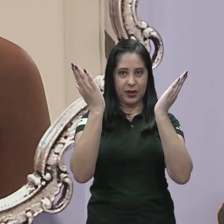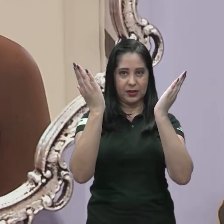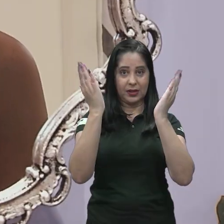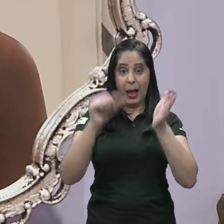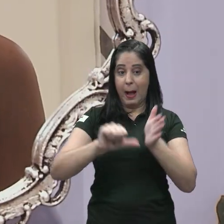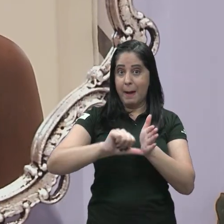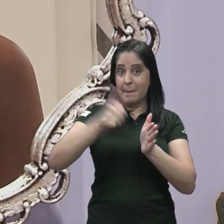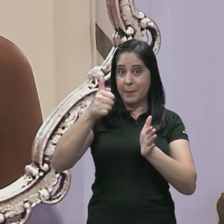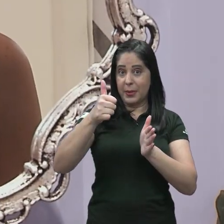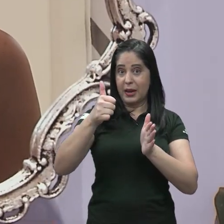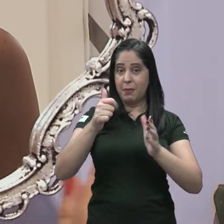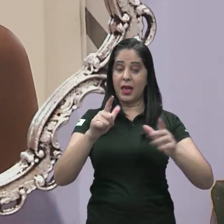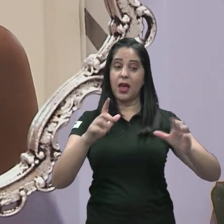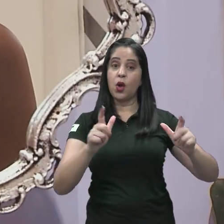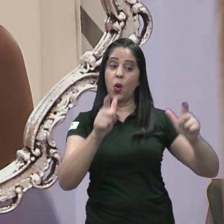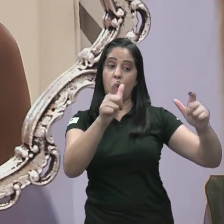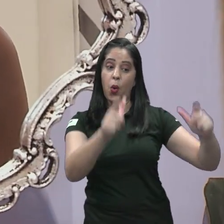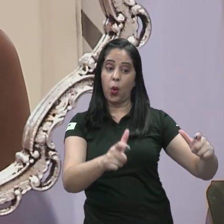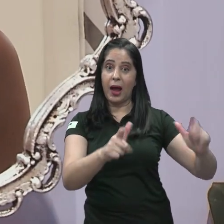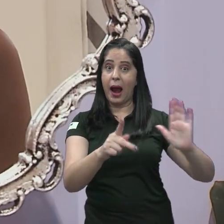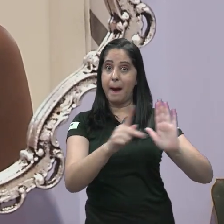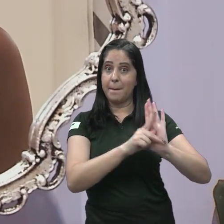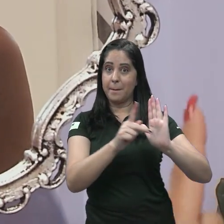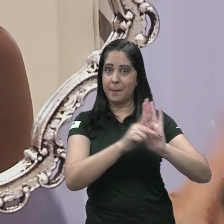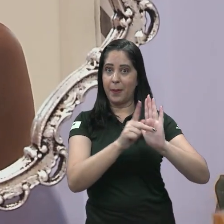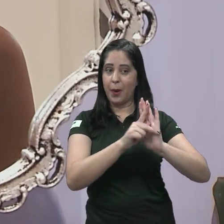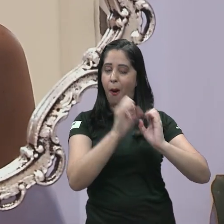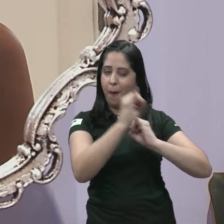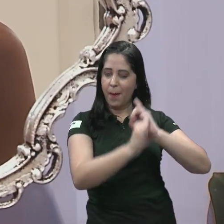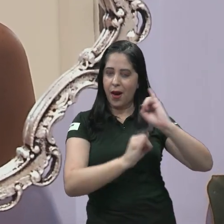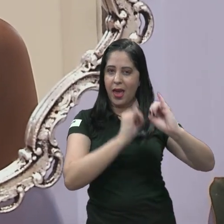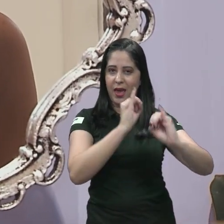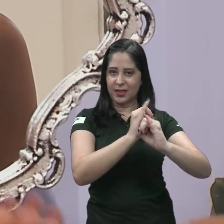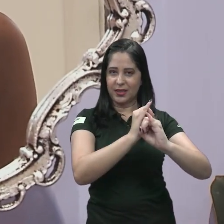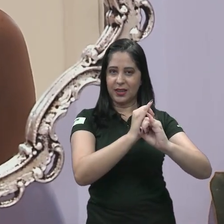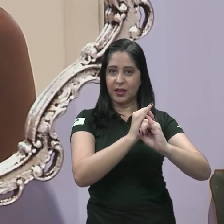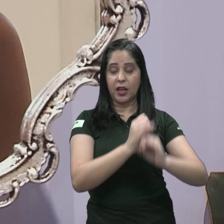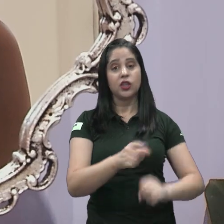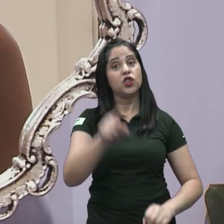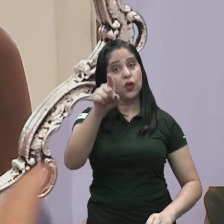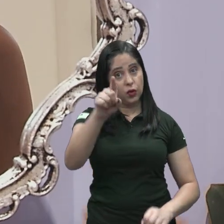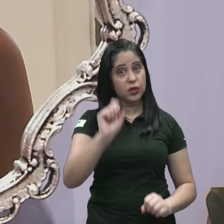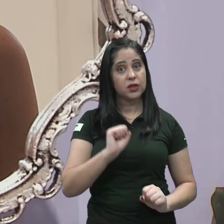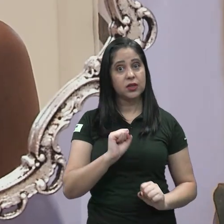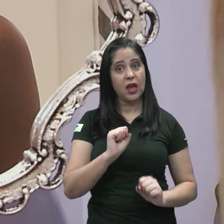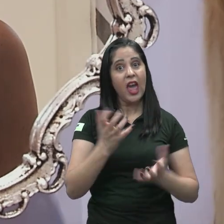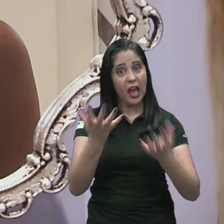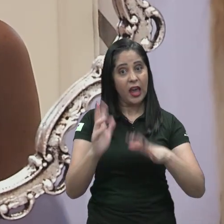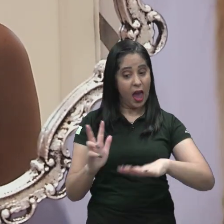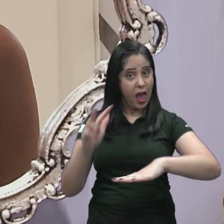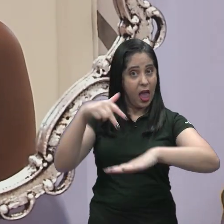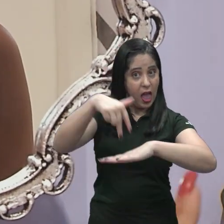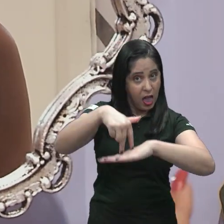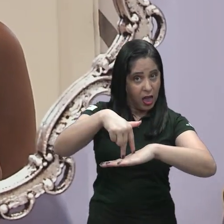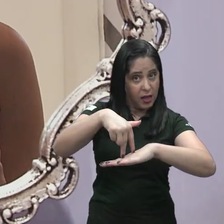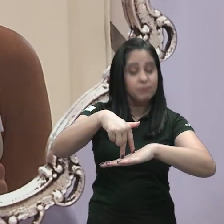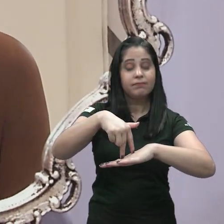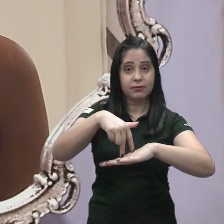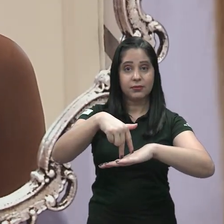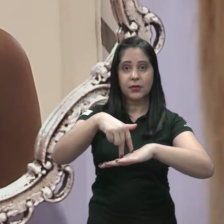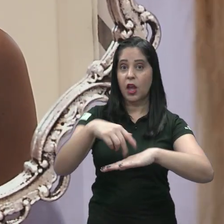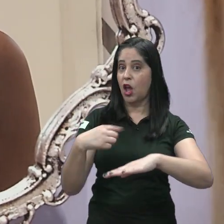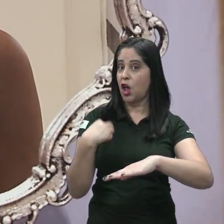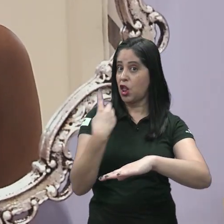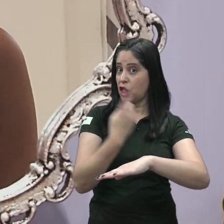a primeira content house de São José dos Campos, e é um convite para você que quer vir para a vitrine virtual. E nós